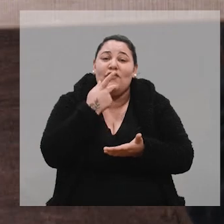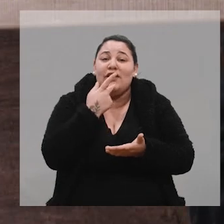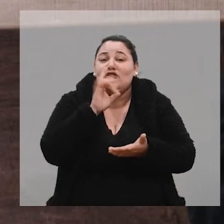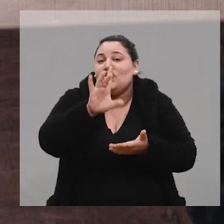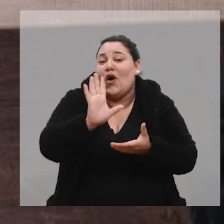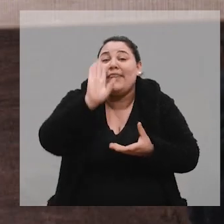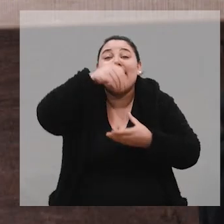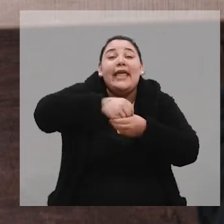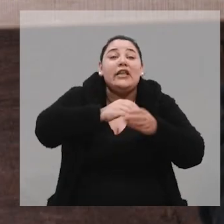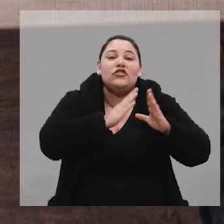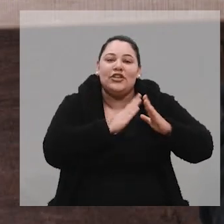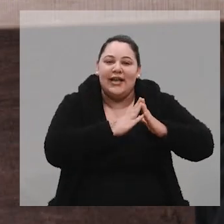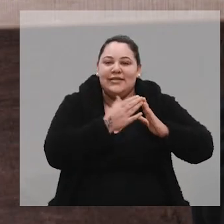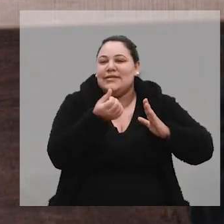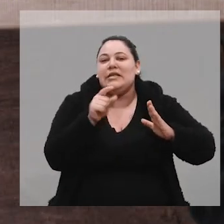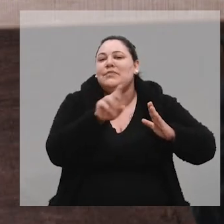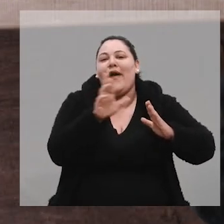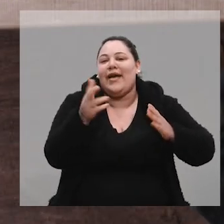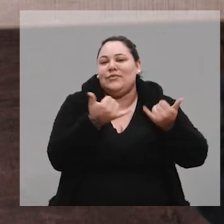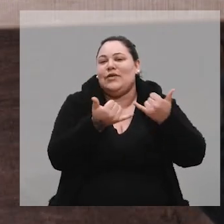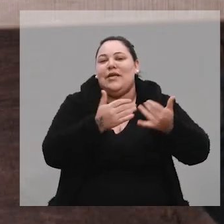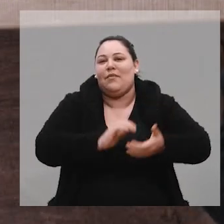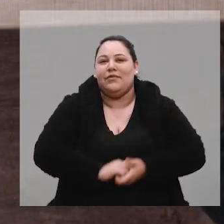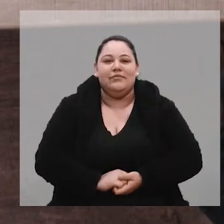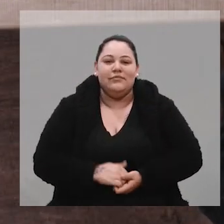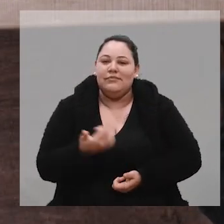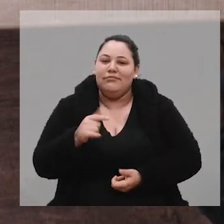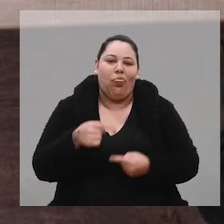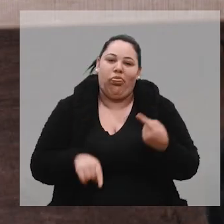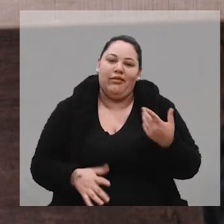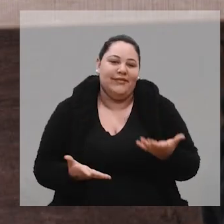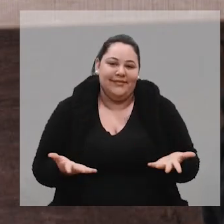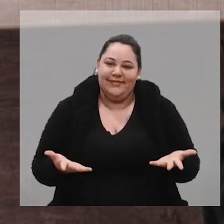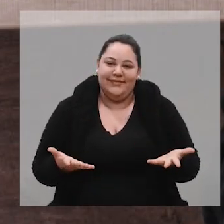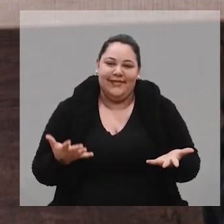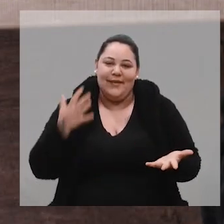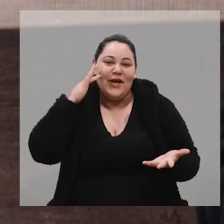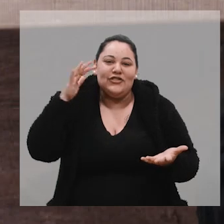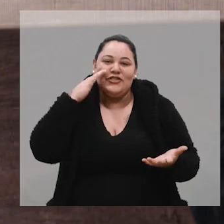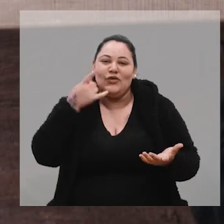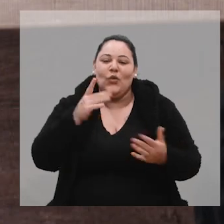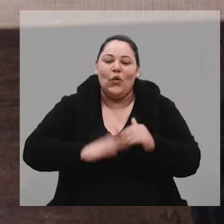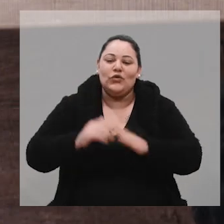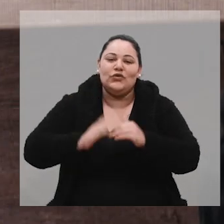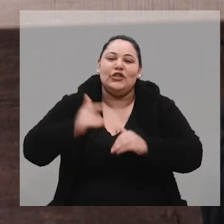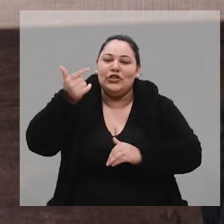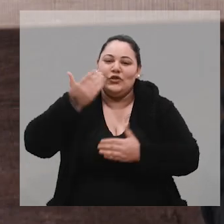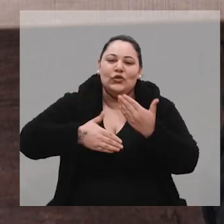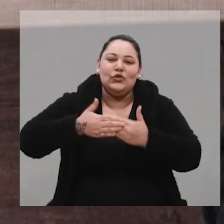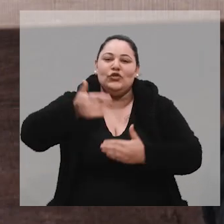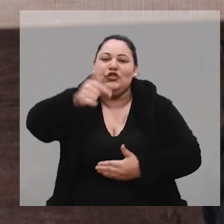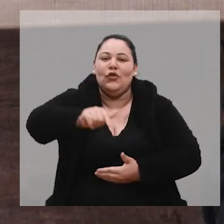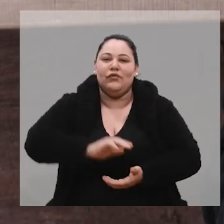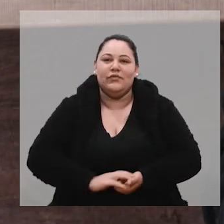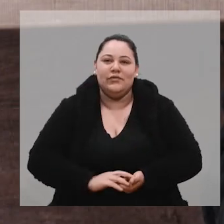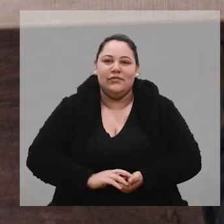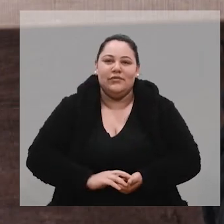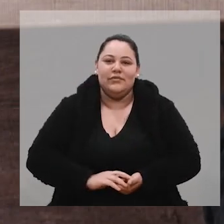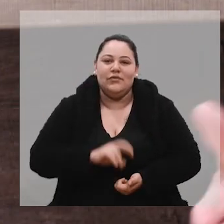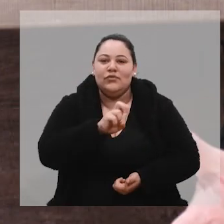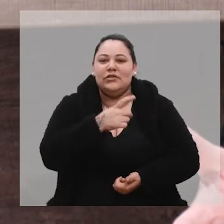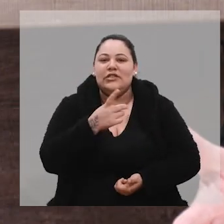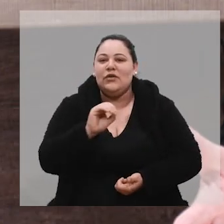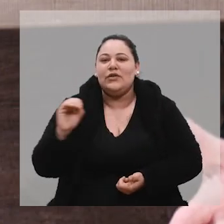falar em termos de imobiliar uma casa com R$6.000. Não tem como. Imagina você reconstruir. Com